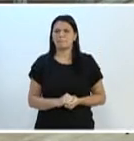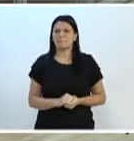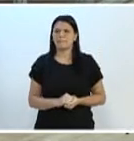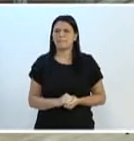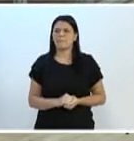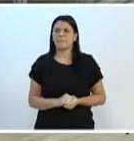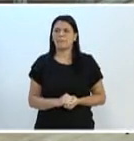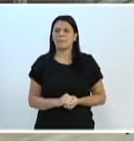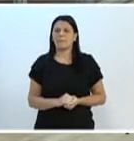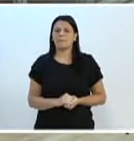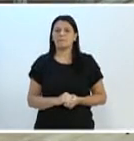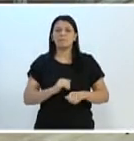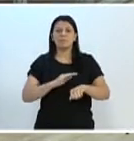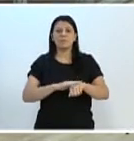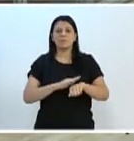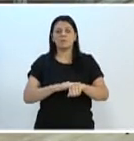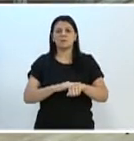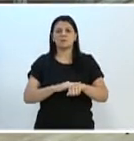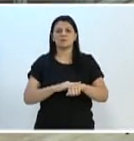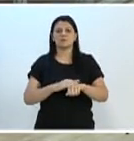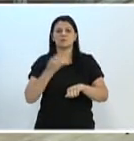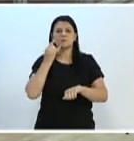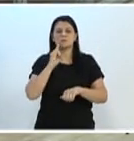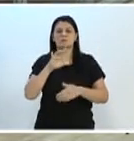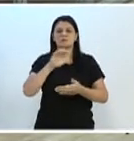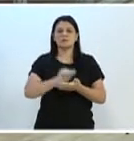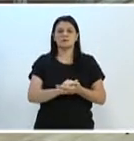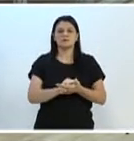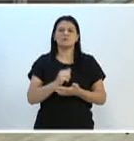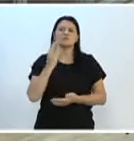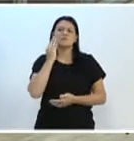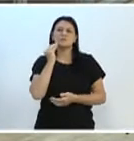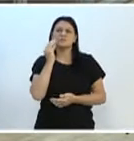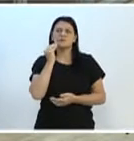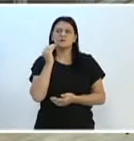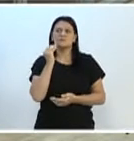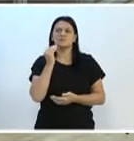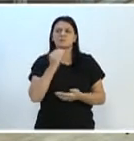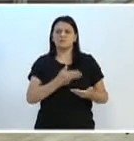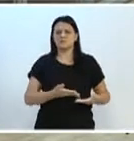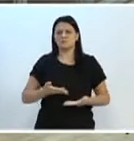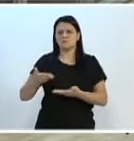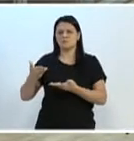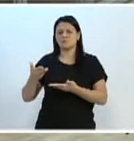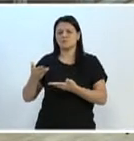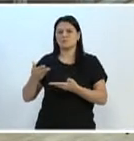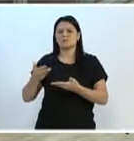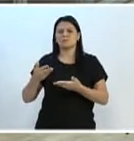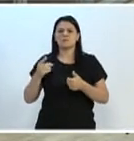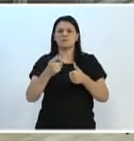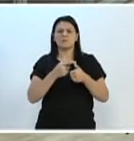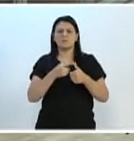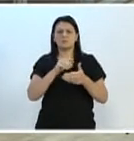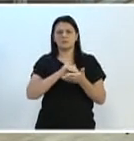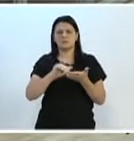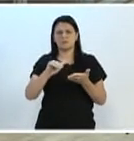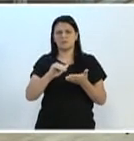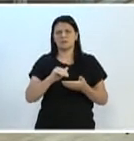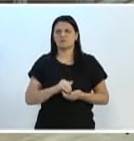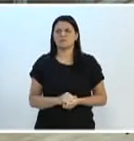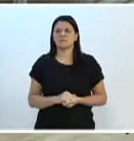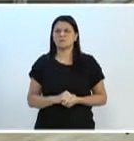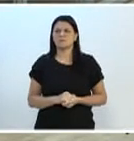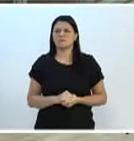Nesse momento, chamo o último inscrito, o vereador professor Gilson, que está inscrito de forma avulsa como candidato a primeiro secretário.